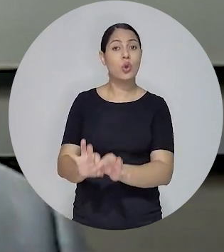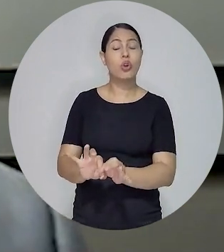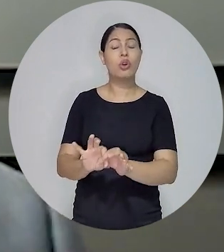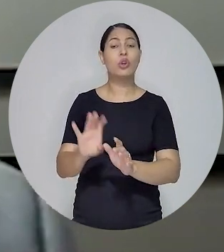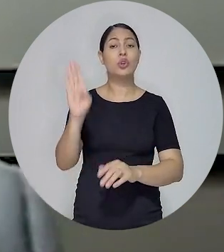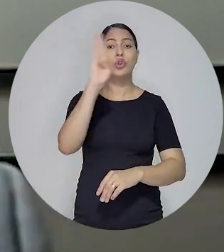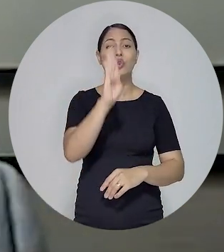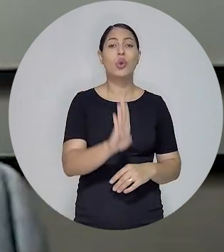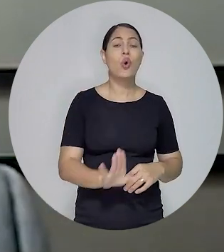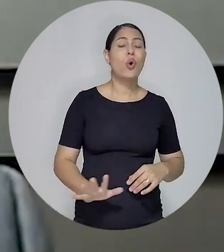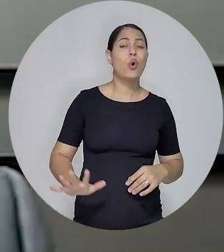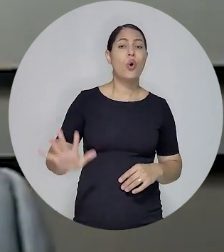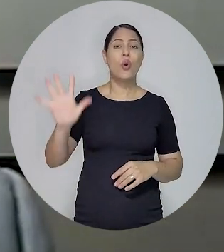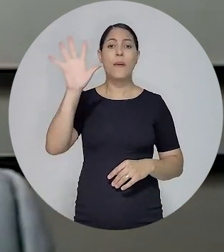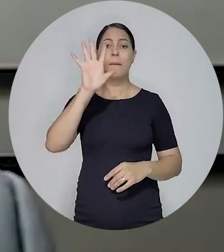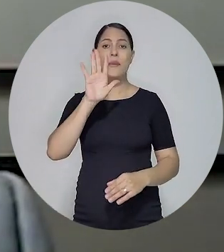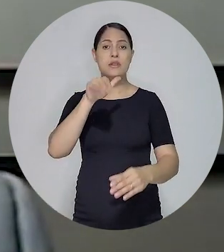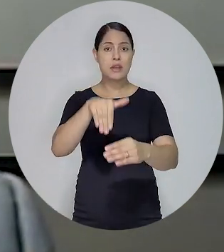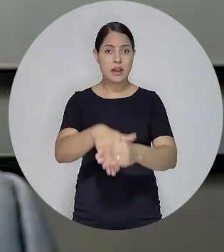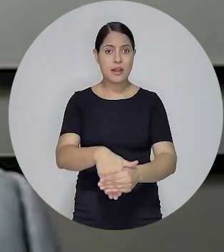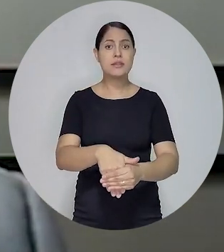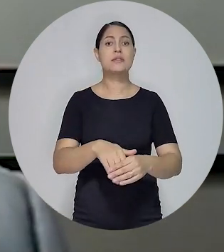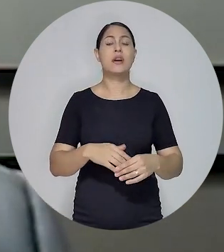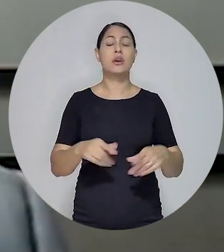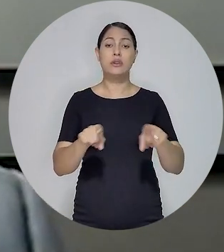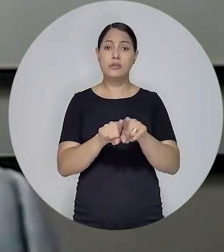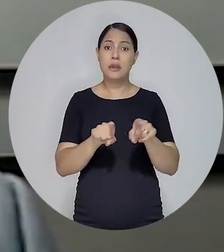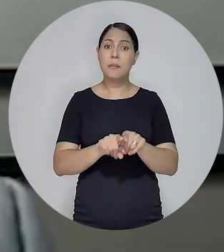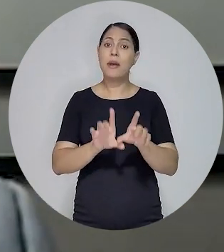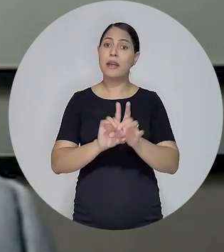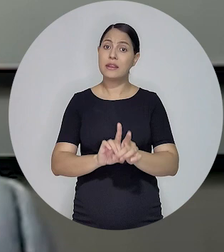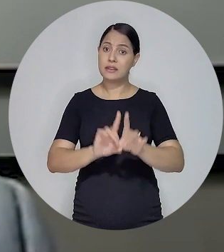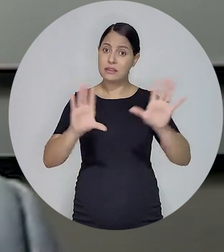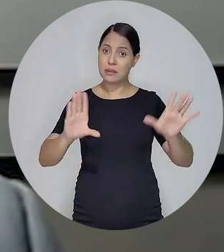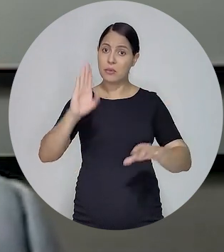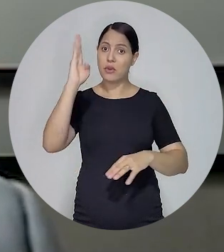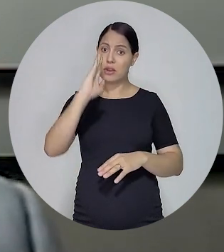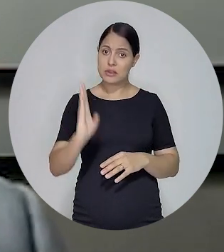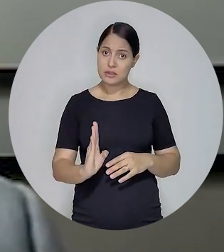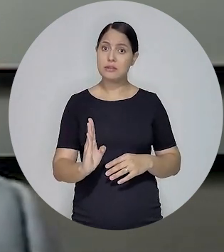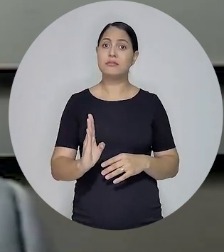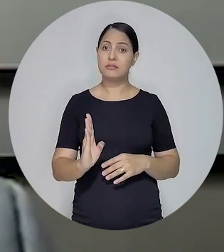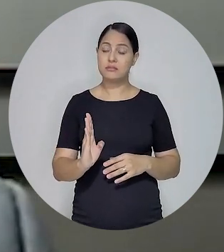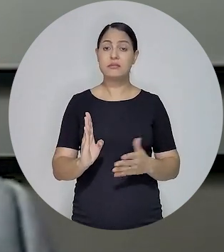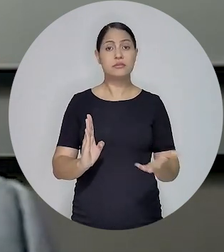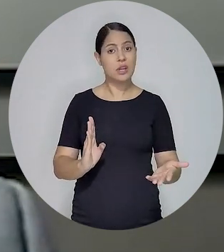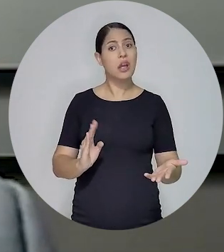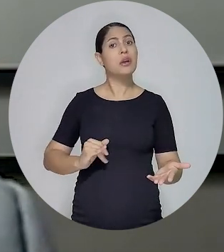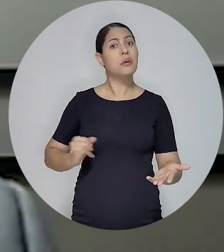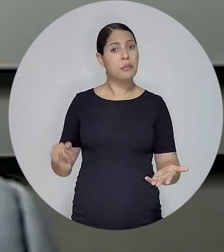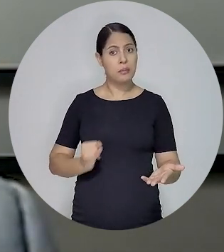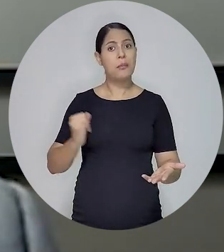a integridade das eleições brasileiras, né, a imprescindibilidade do patrimônio democrático.